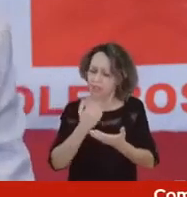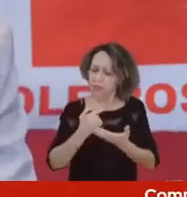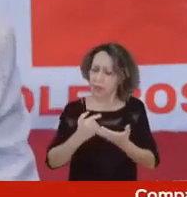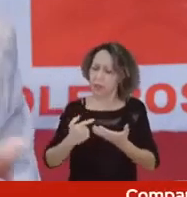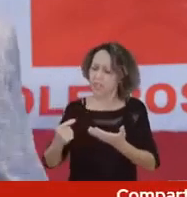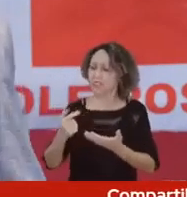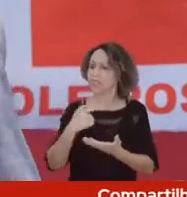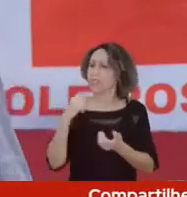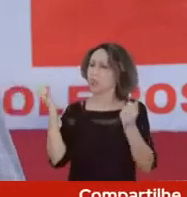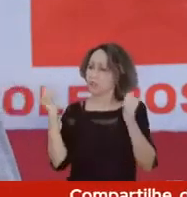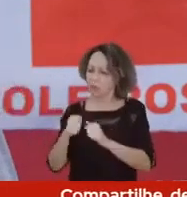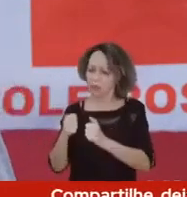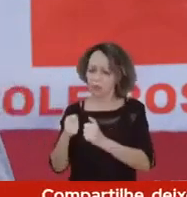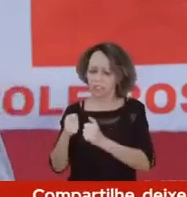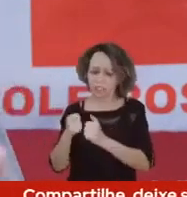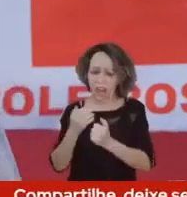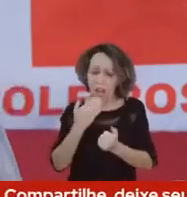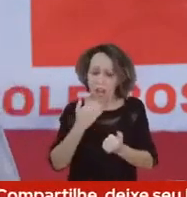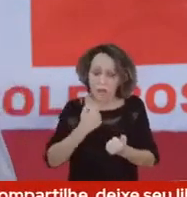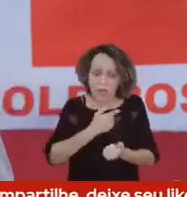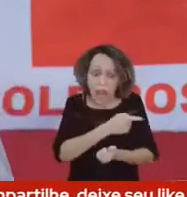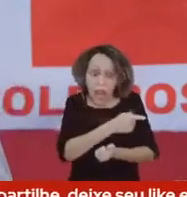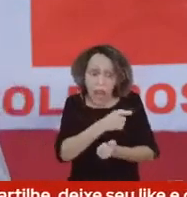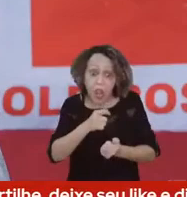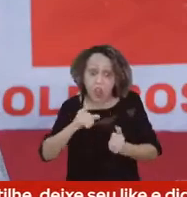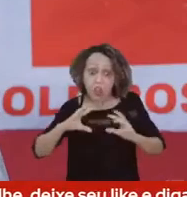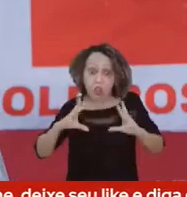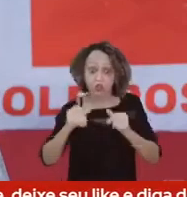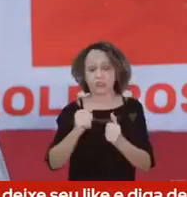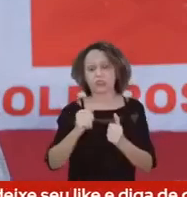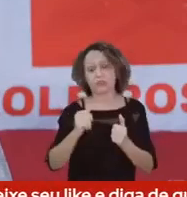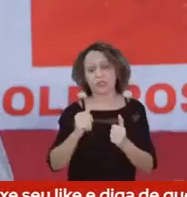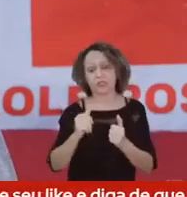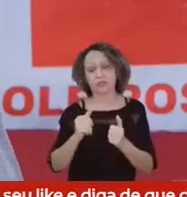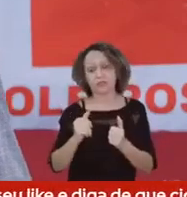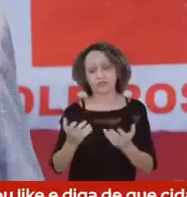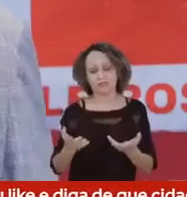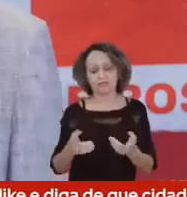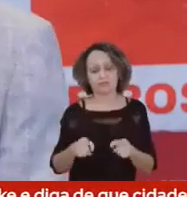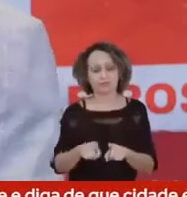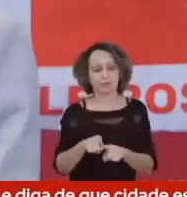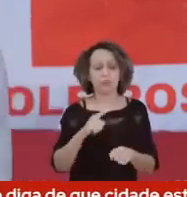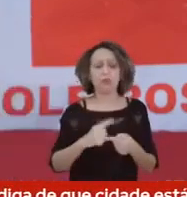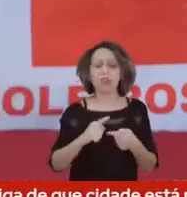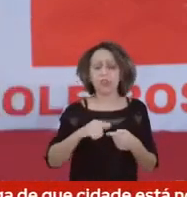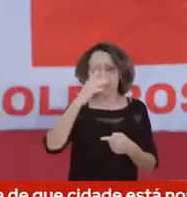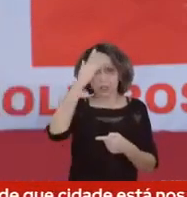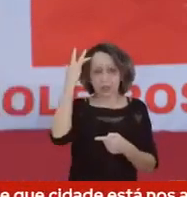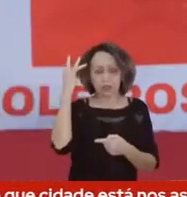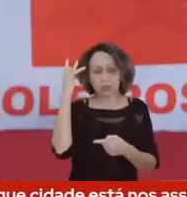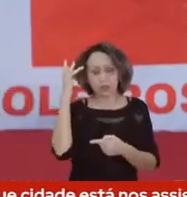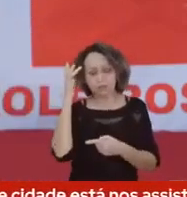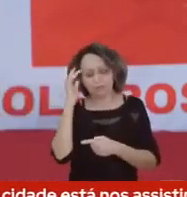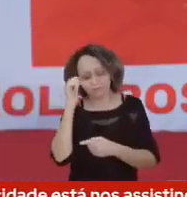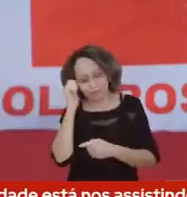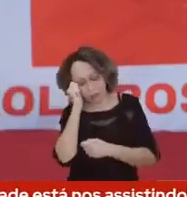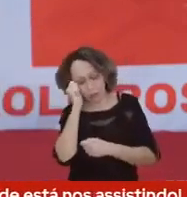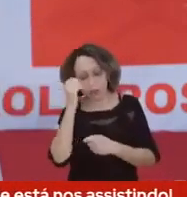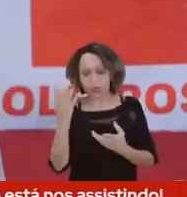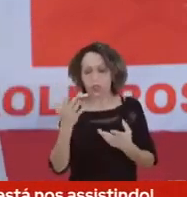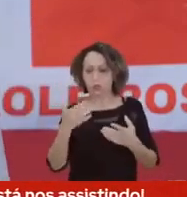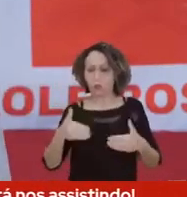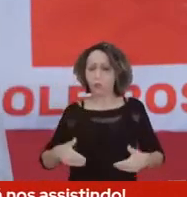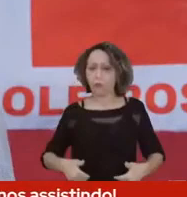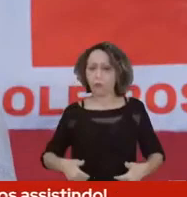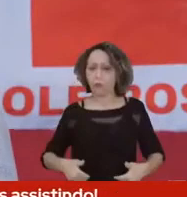Porque falta dinheiro para comprar o alimento. Não é que falta alimento. E no caso do negócio do preço do combustível, é o